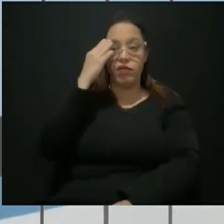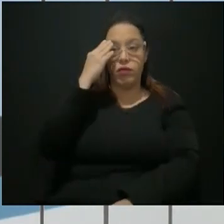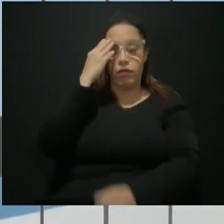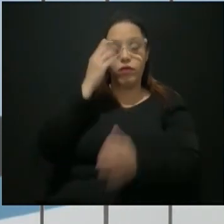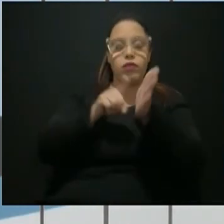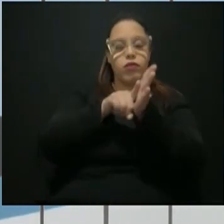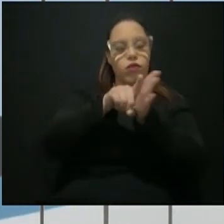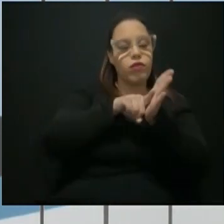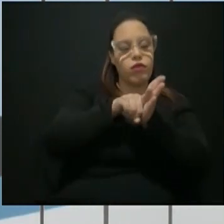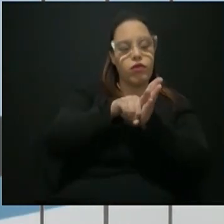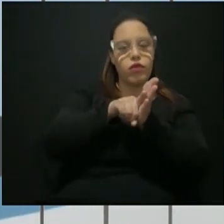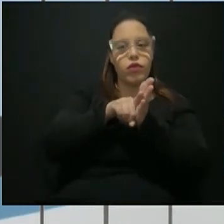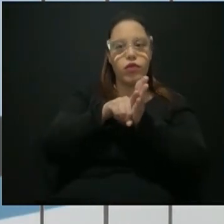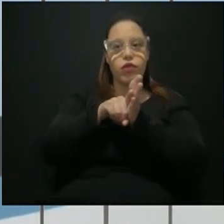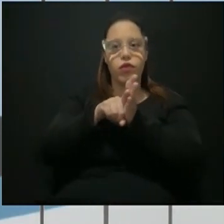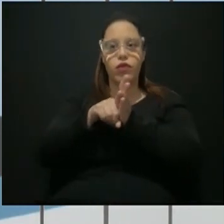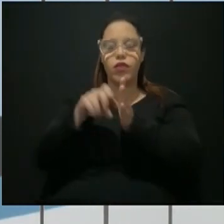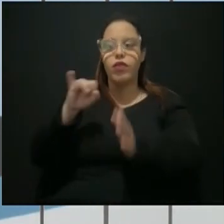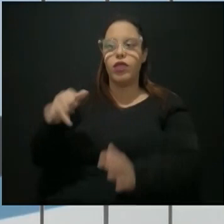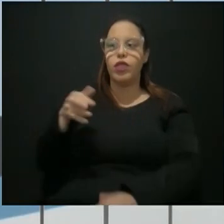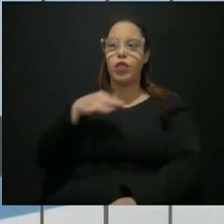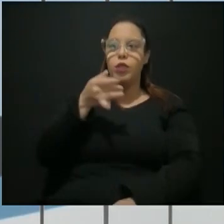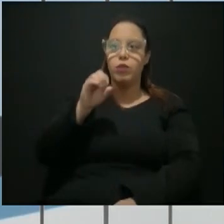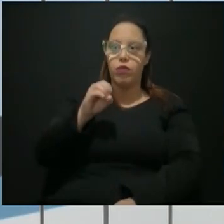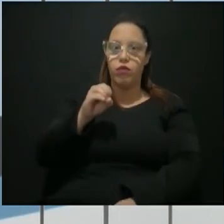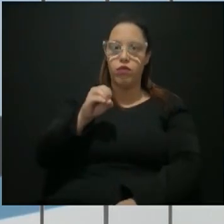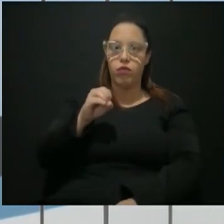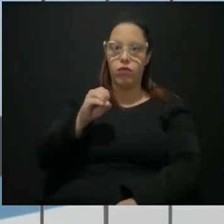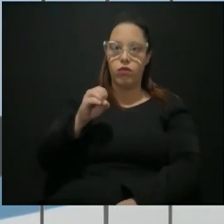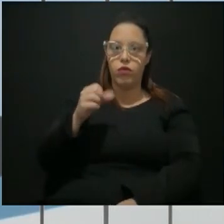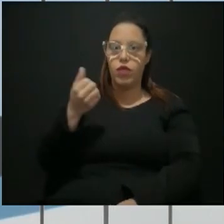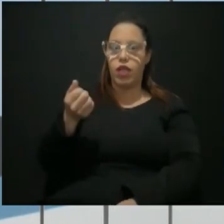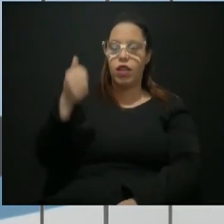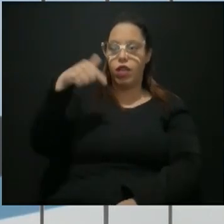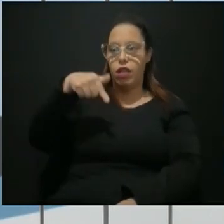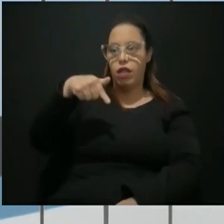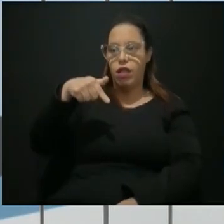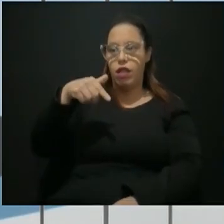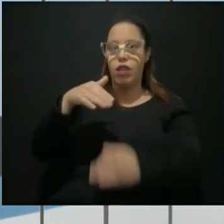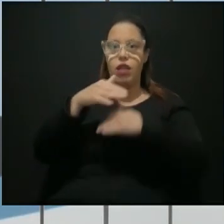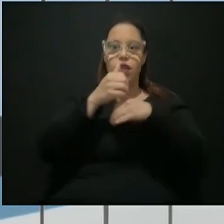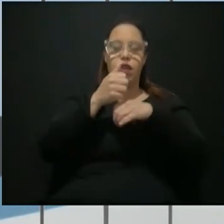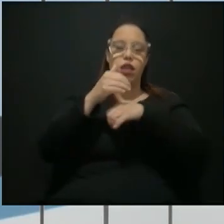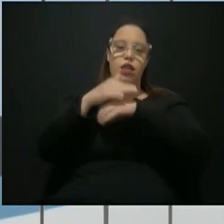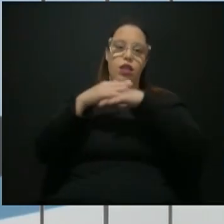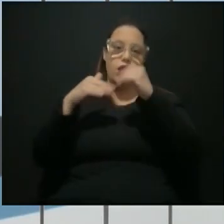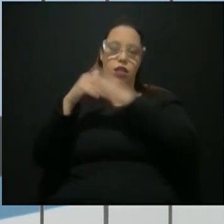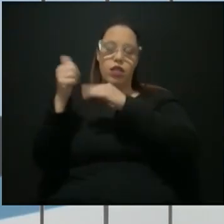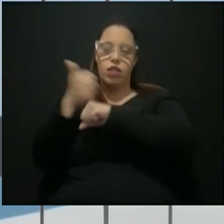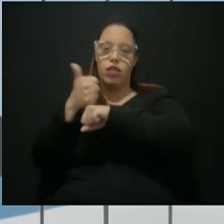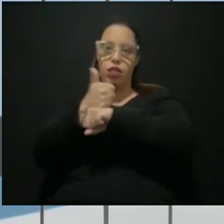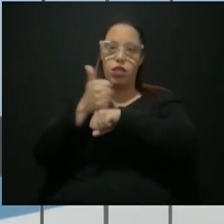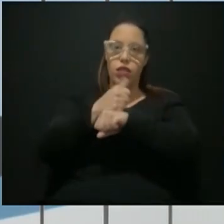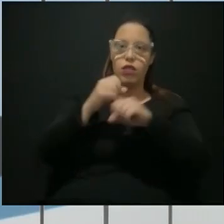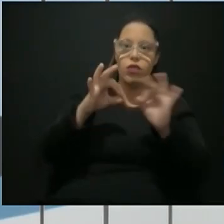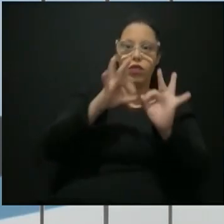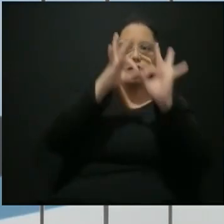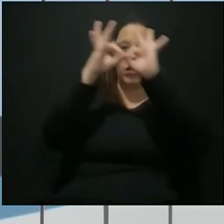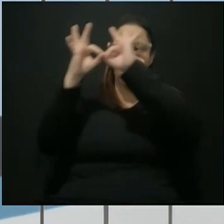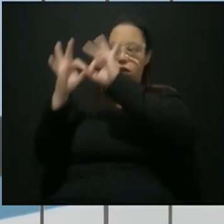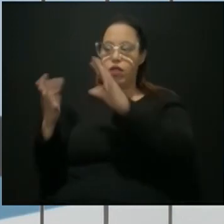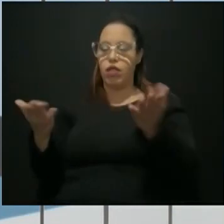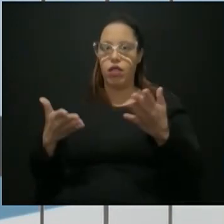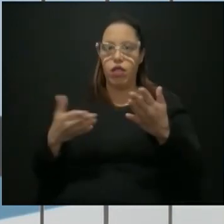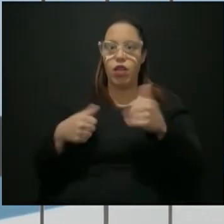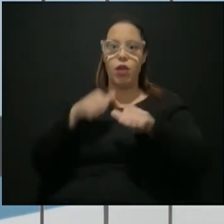no Japão existem pessoas que têm 6, 7 carreiras ao longo da vida. Então, muita gente que está assistindo o programa agora, talvez está fazendo transição de carreira e